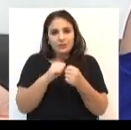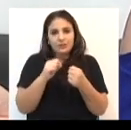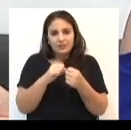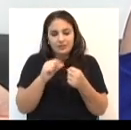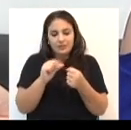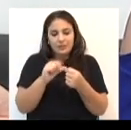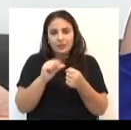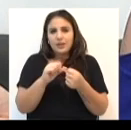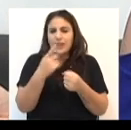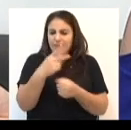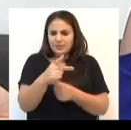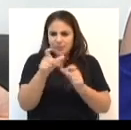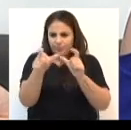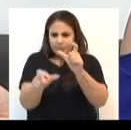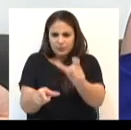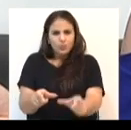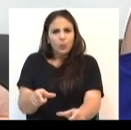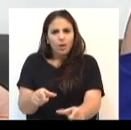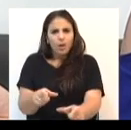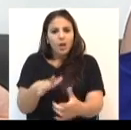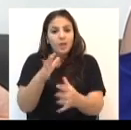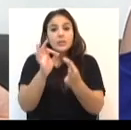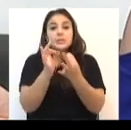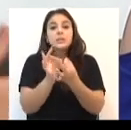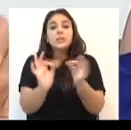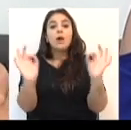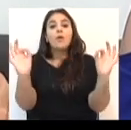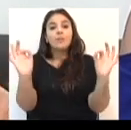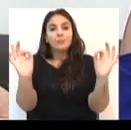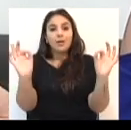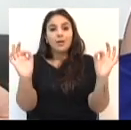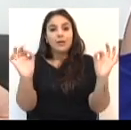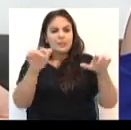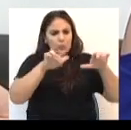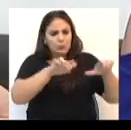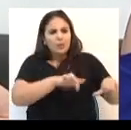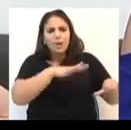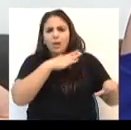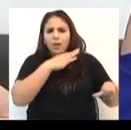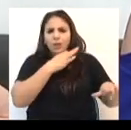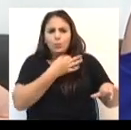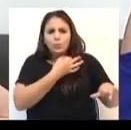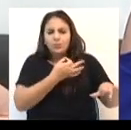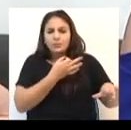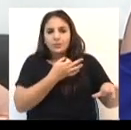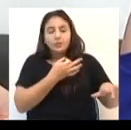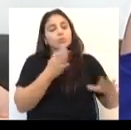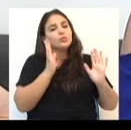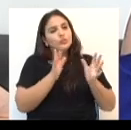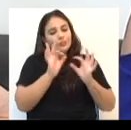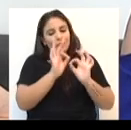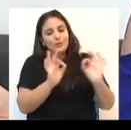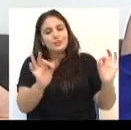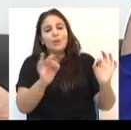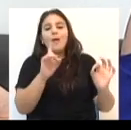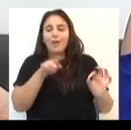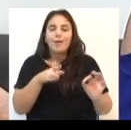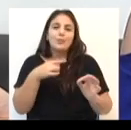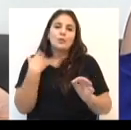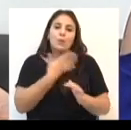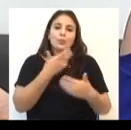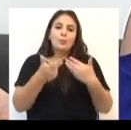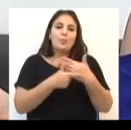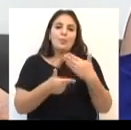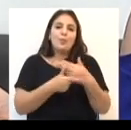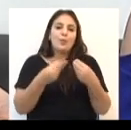fazer que essa pessoa se salve numa idade tão tenra na vida, já é a nossa